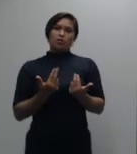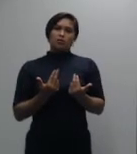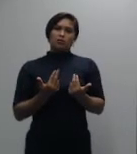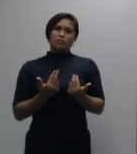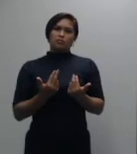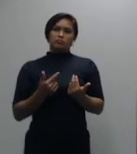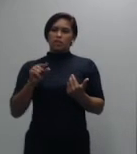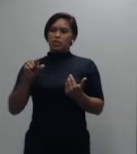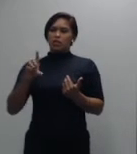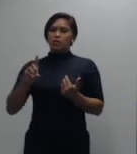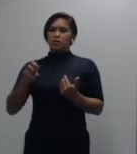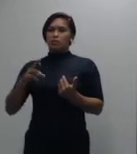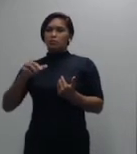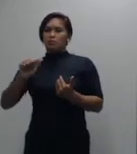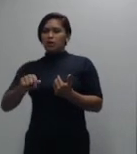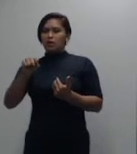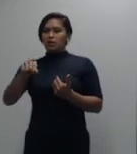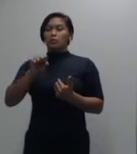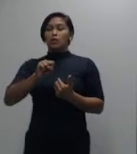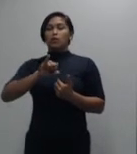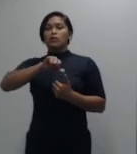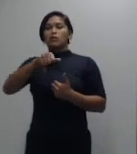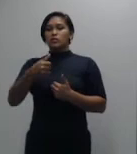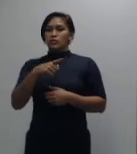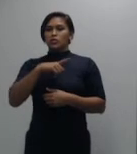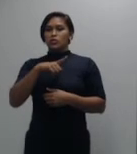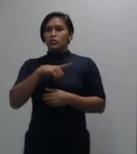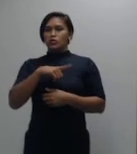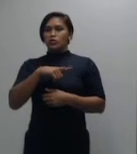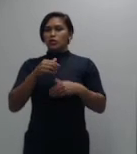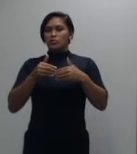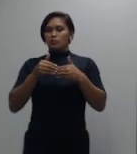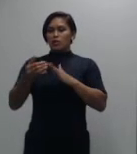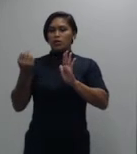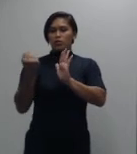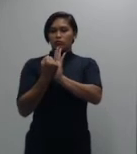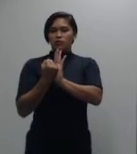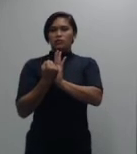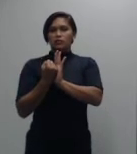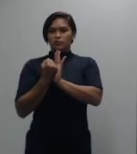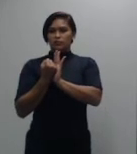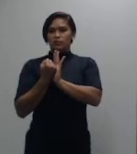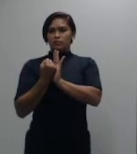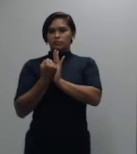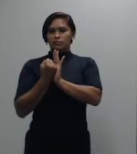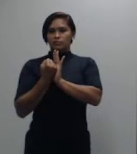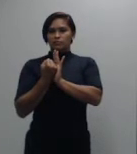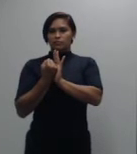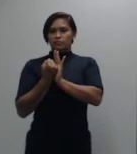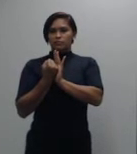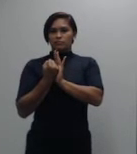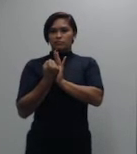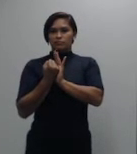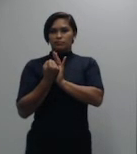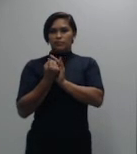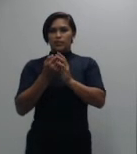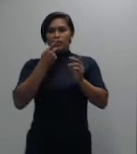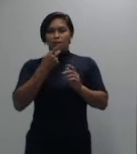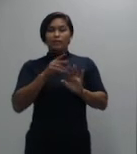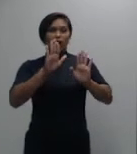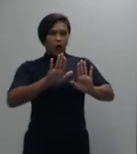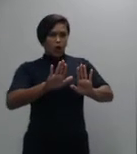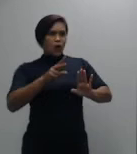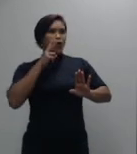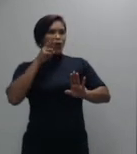é para que o STJ ao homologar ele ele vai ele Diga tá